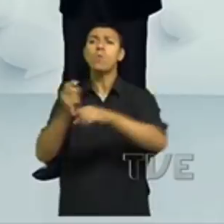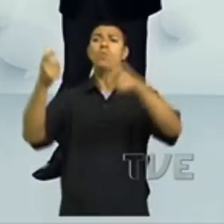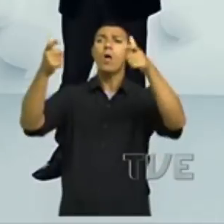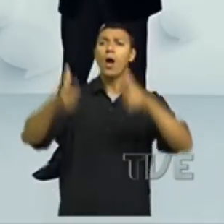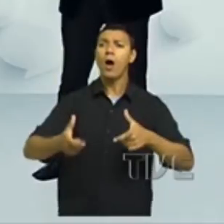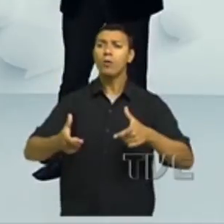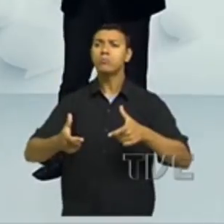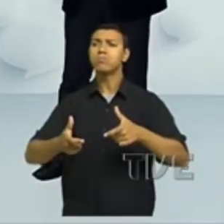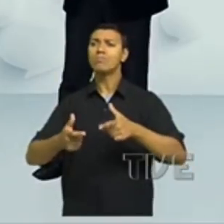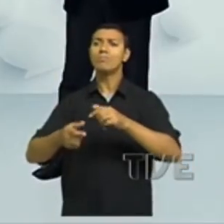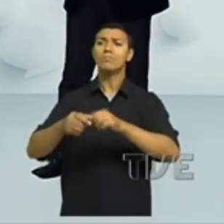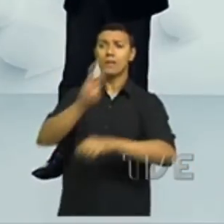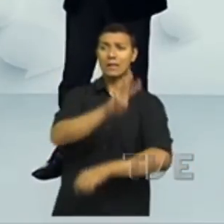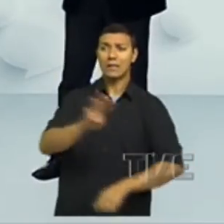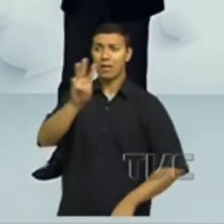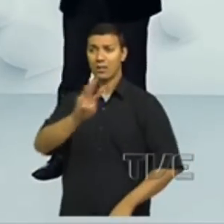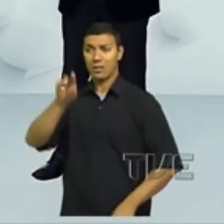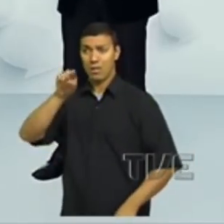Receita Federal,